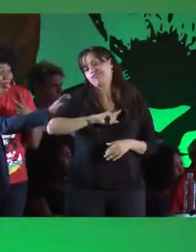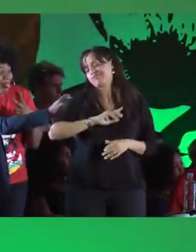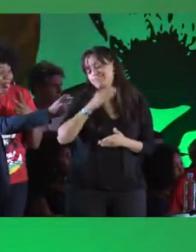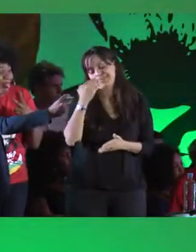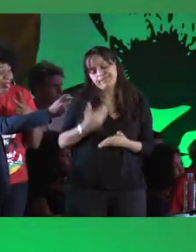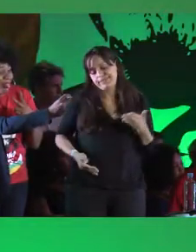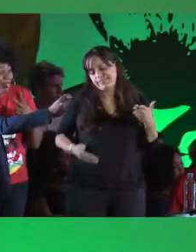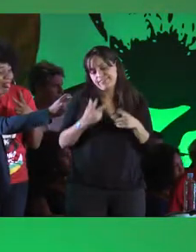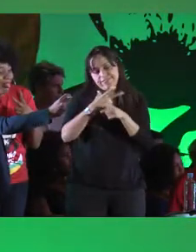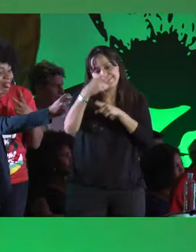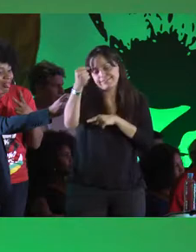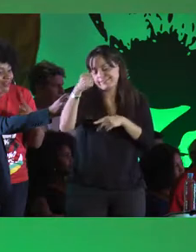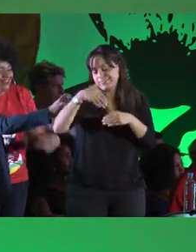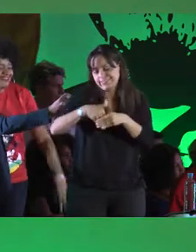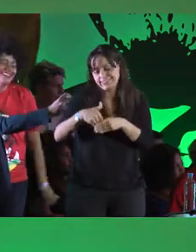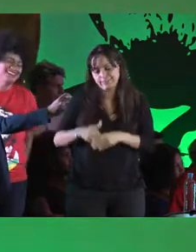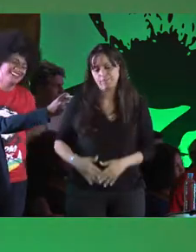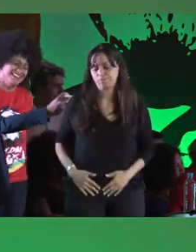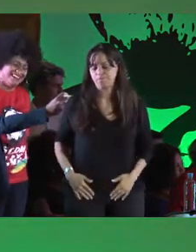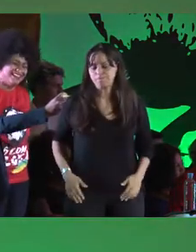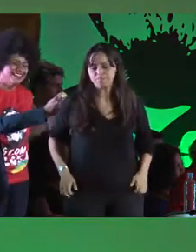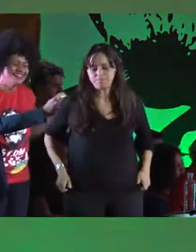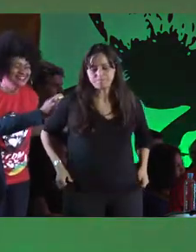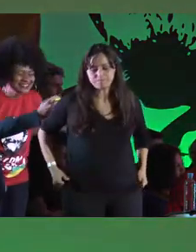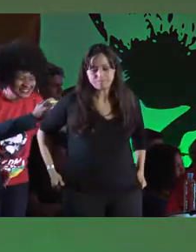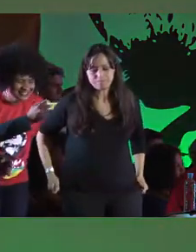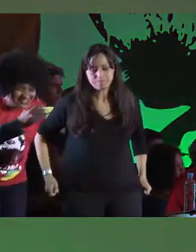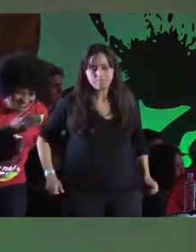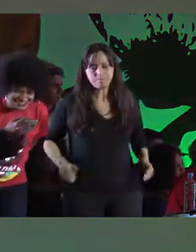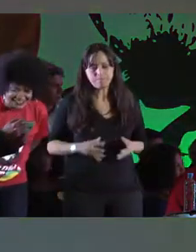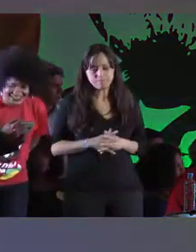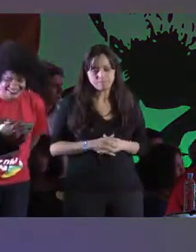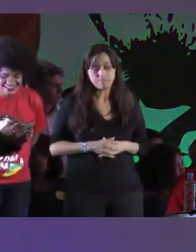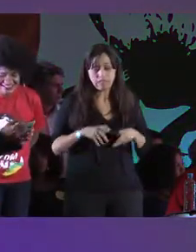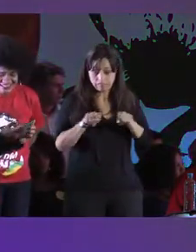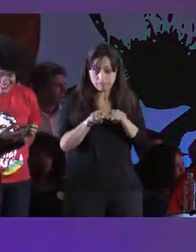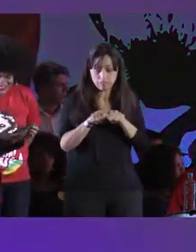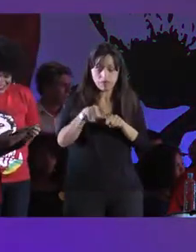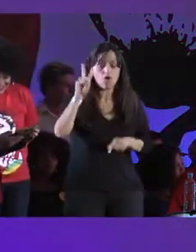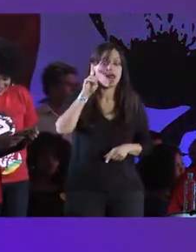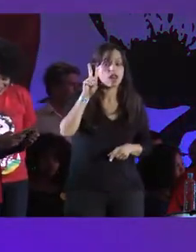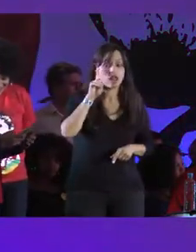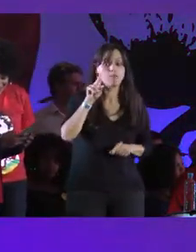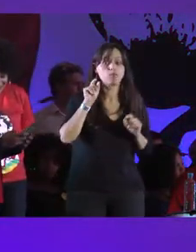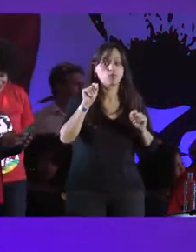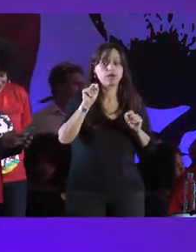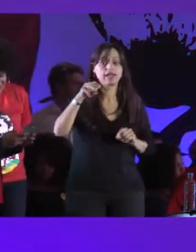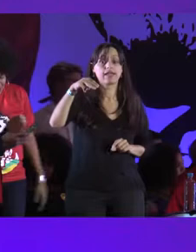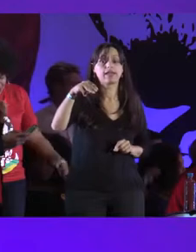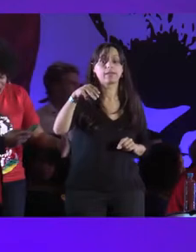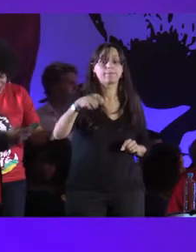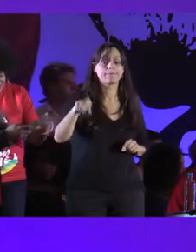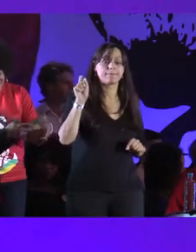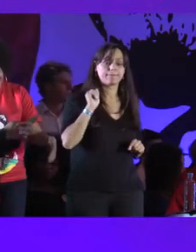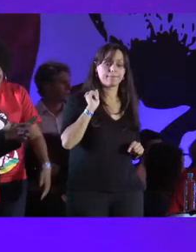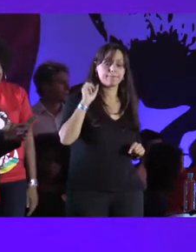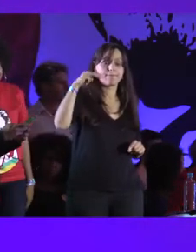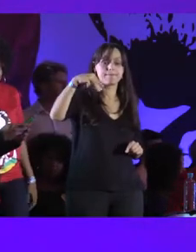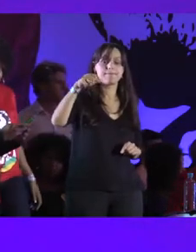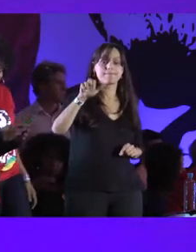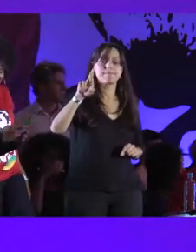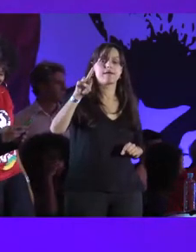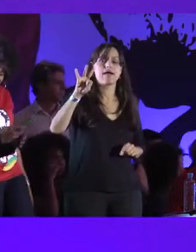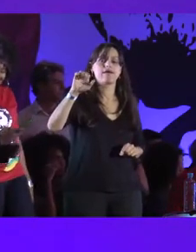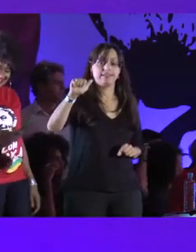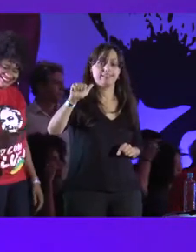eleições. Eu lembro de que a razão pela qual a Marta Suplicy perdeu